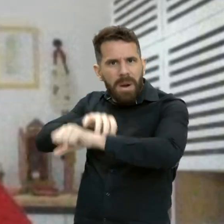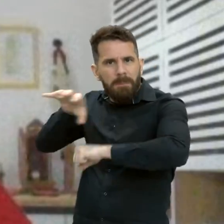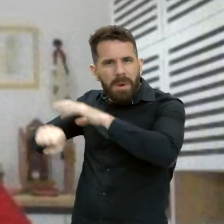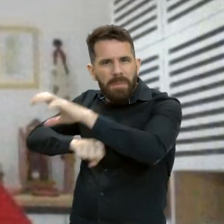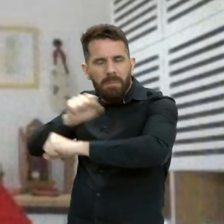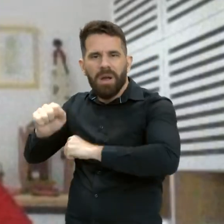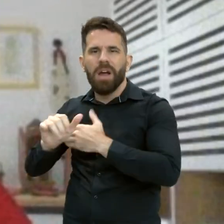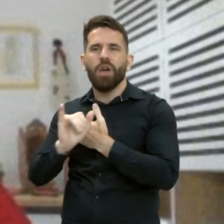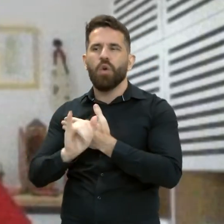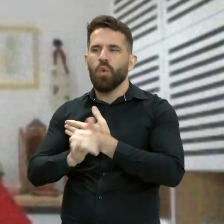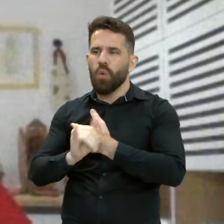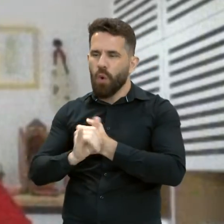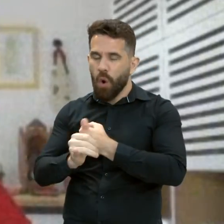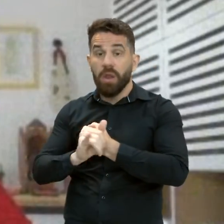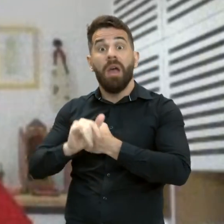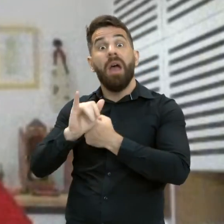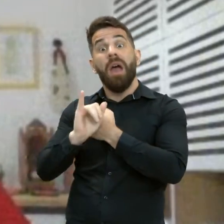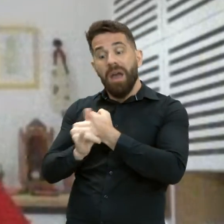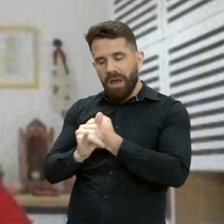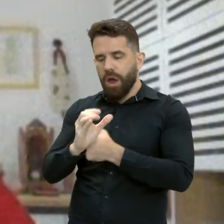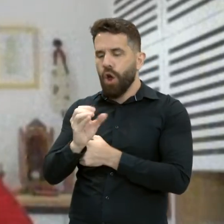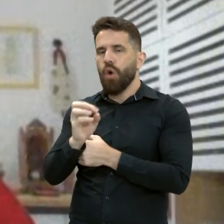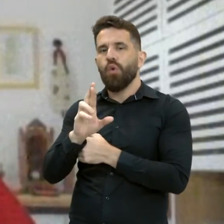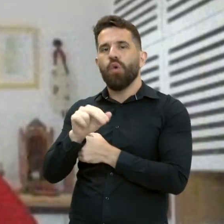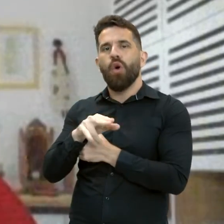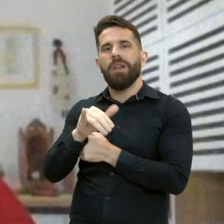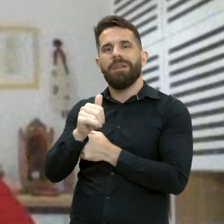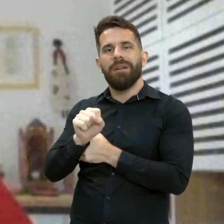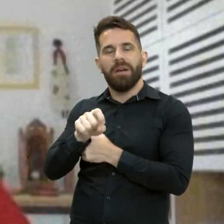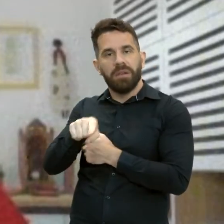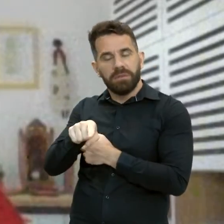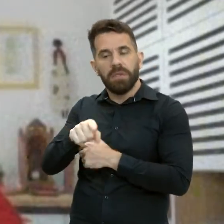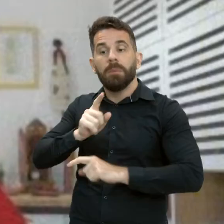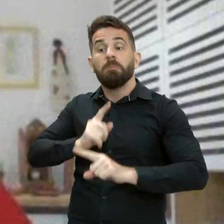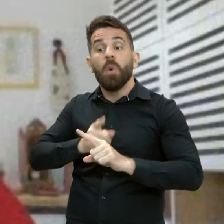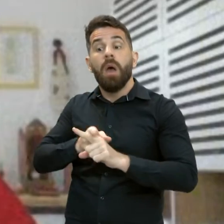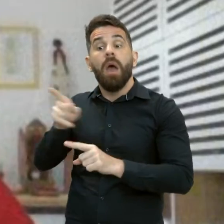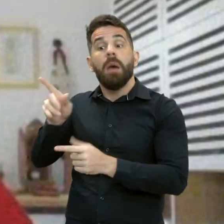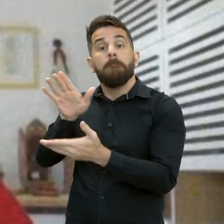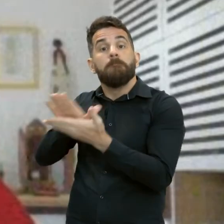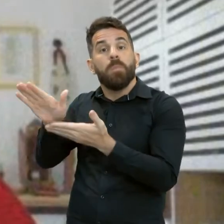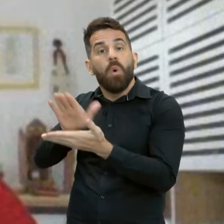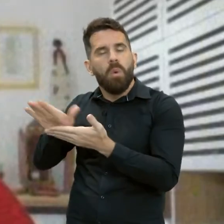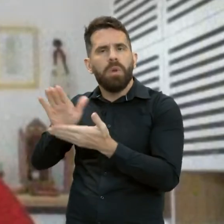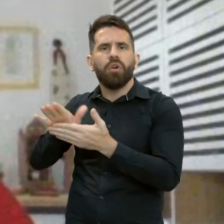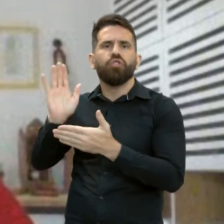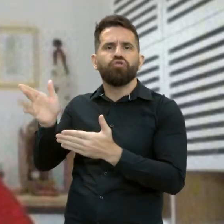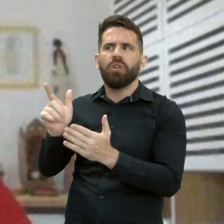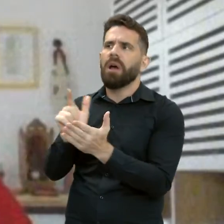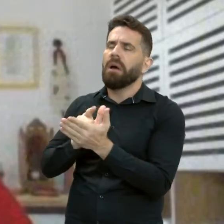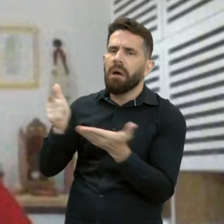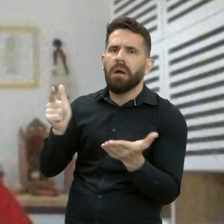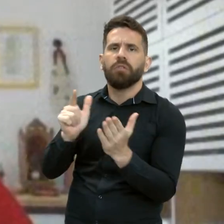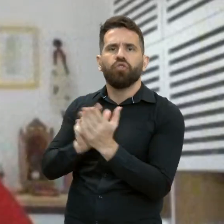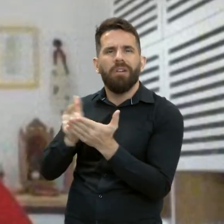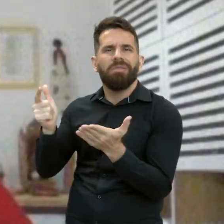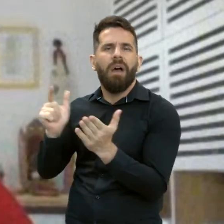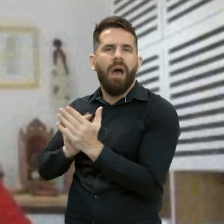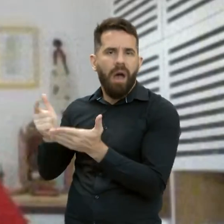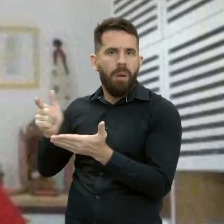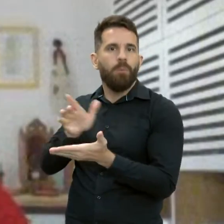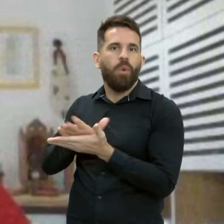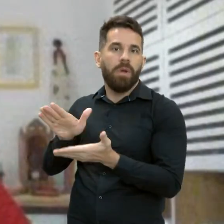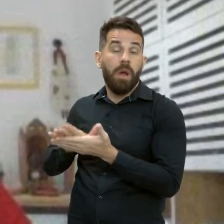que Cora publicou ao longo da vida em jornais, textos esparsos, mas